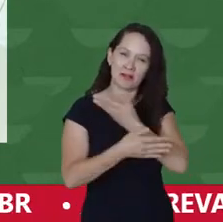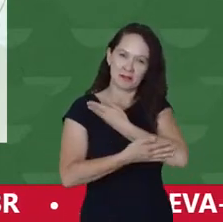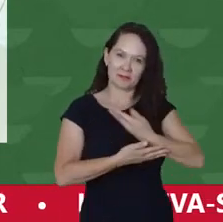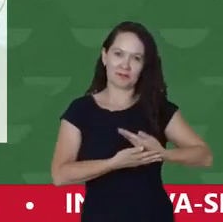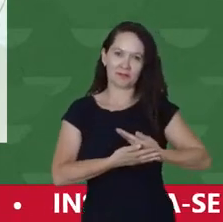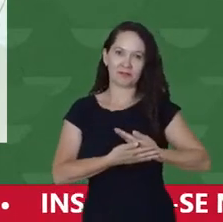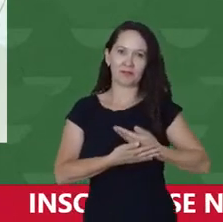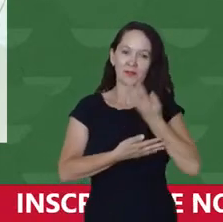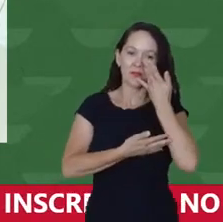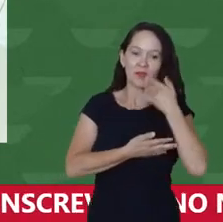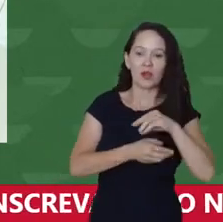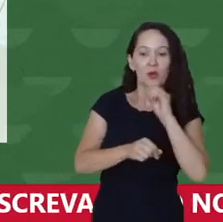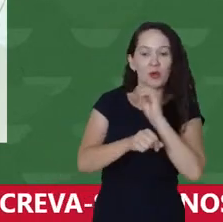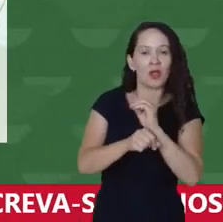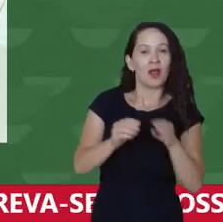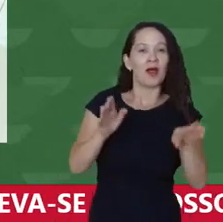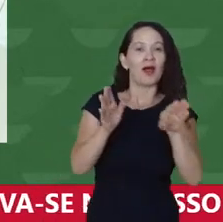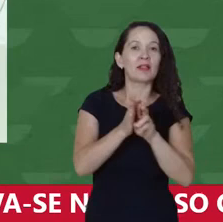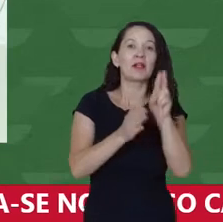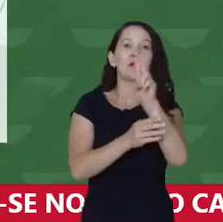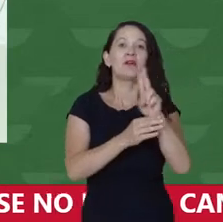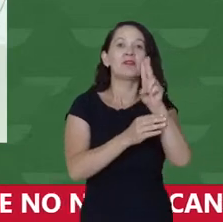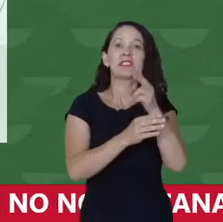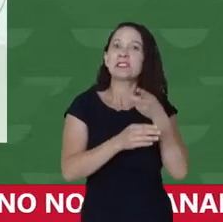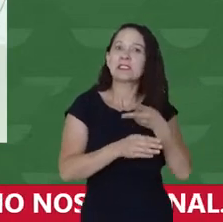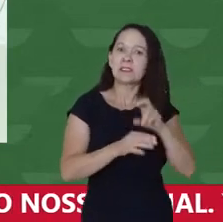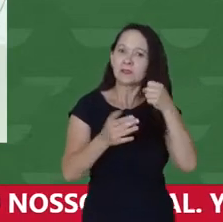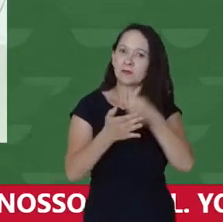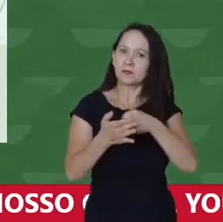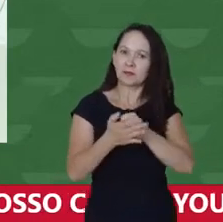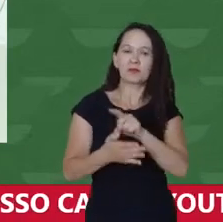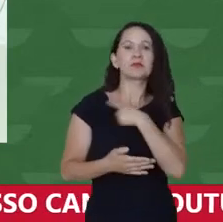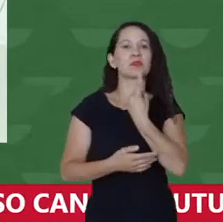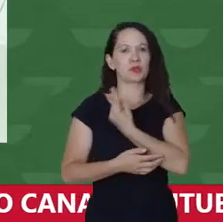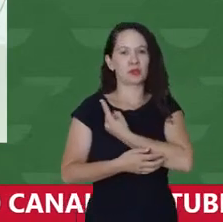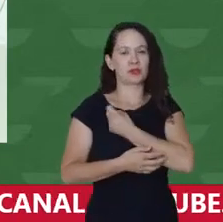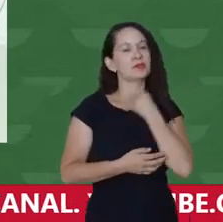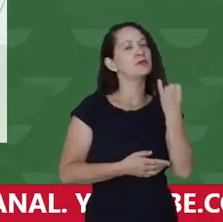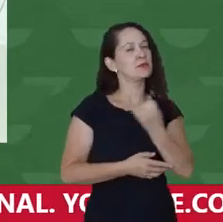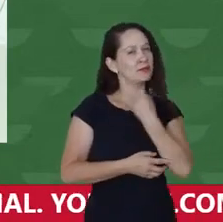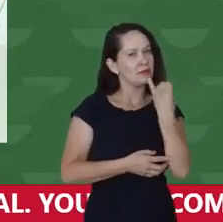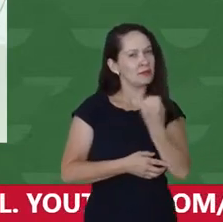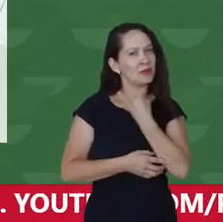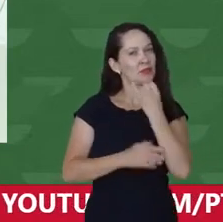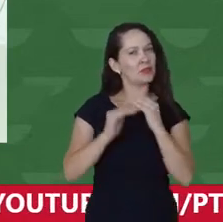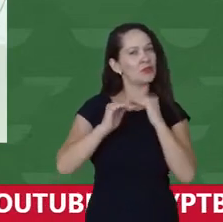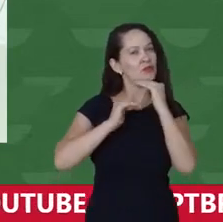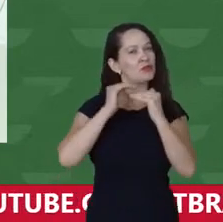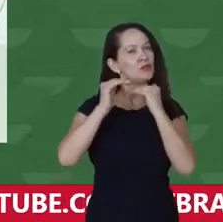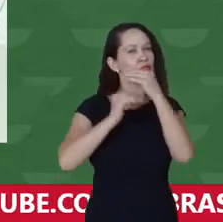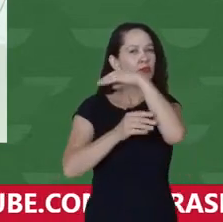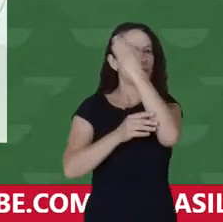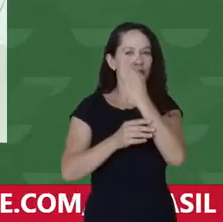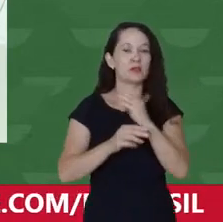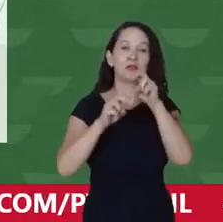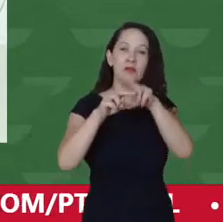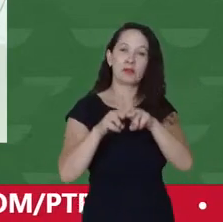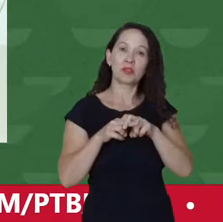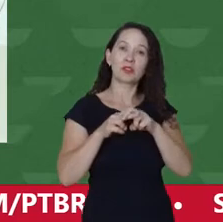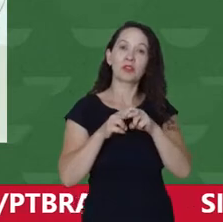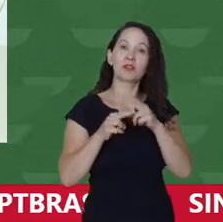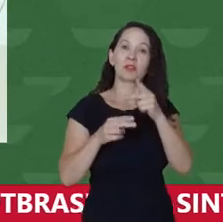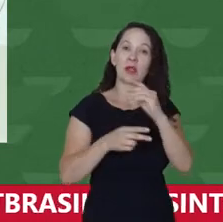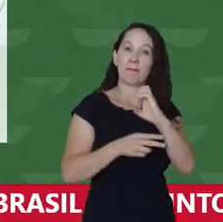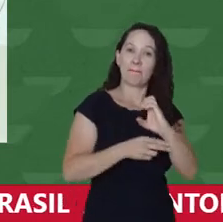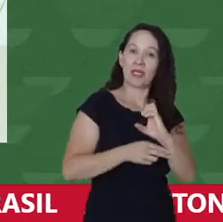da creche à universidade, que sempre foi uma luta nossa e que é tão importante para o desenvolvimento do Brasil. Por isso é a PEC